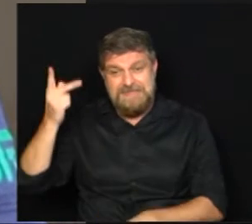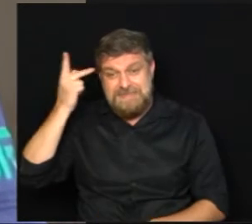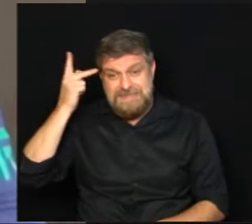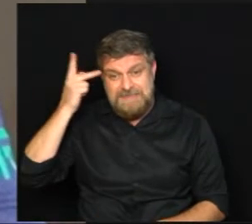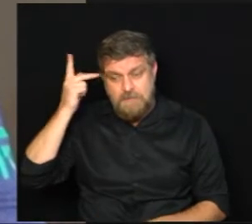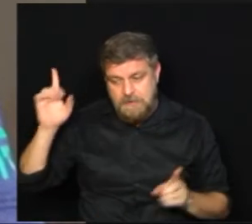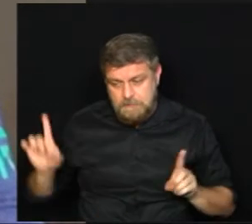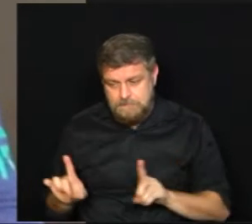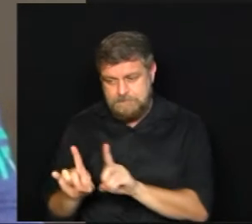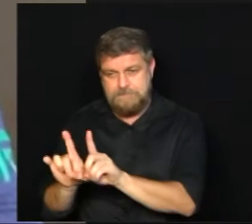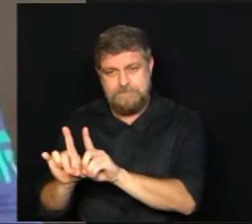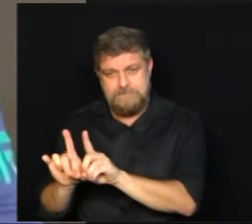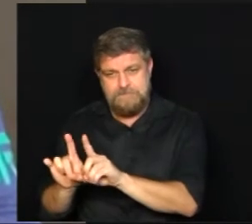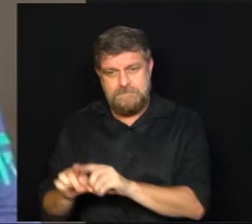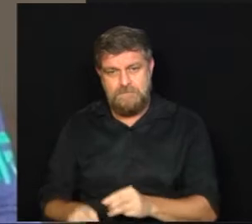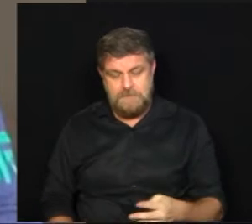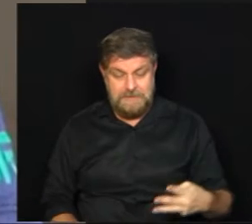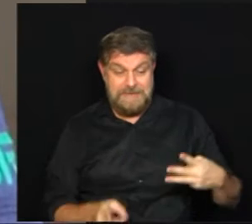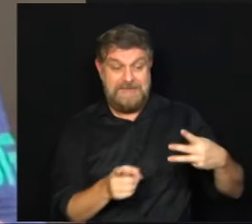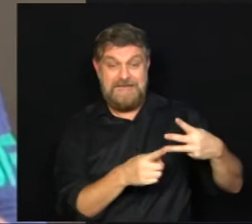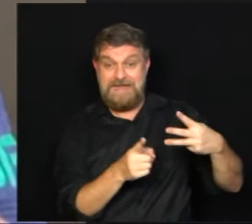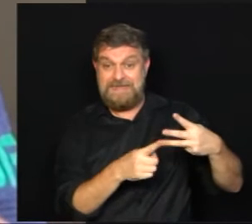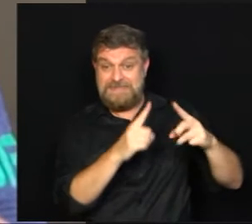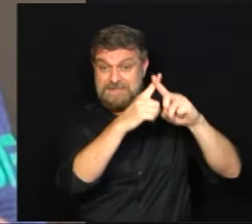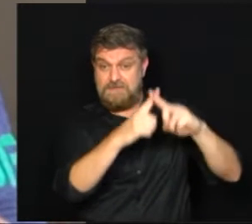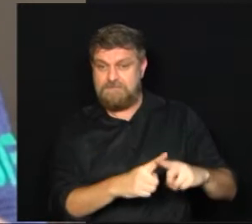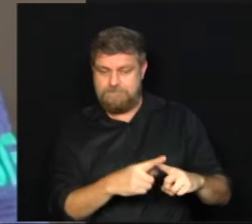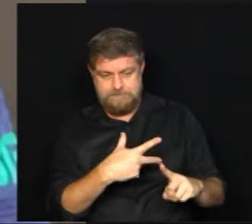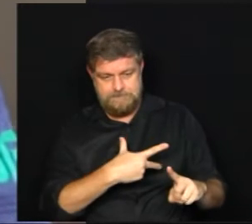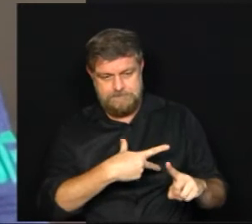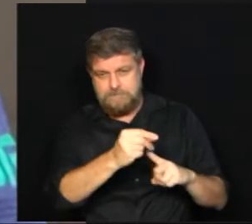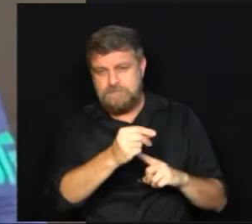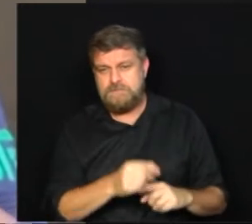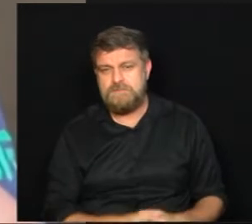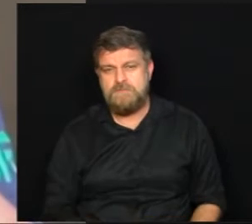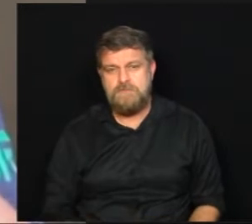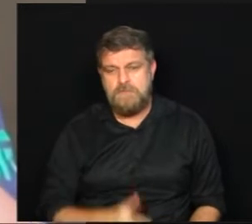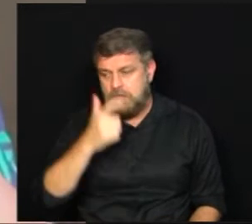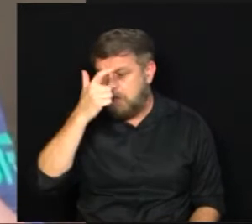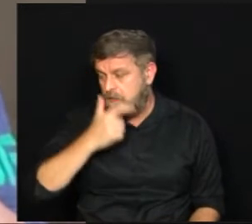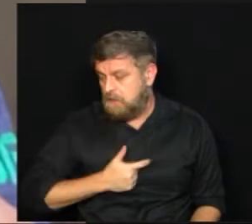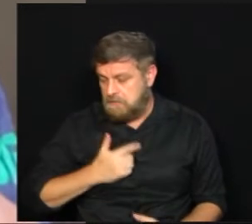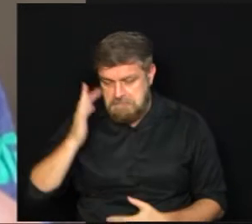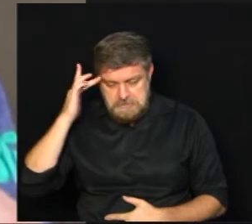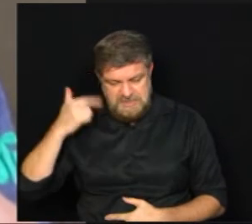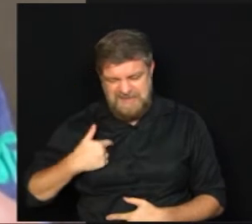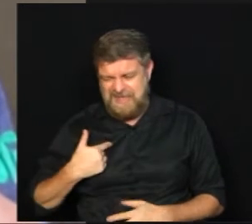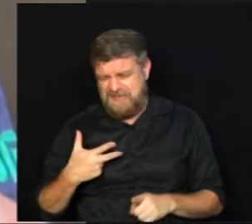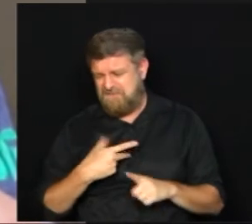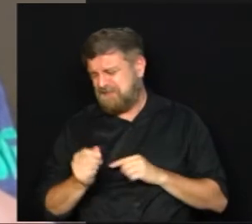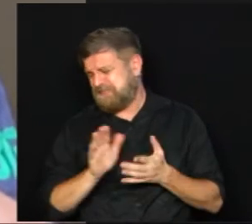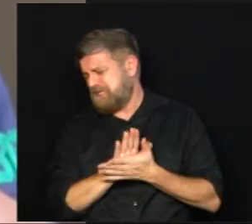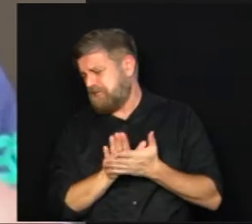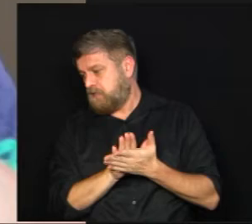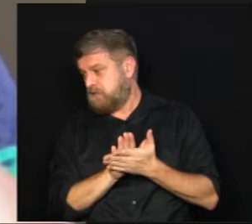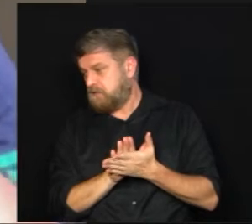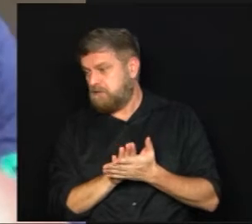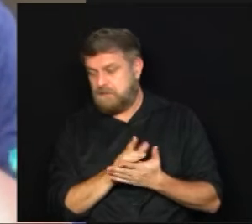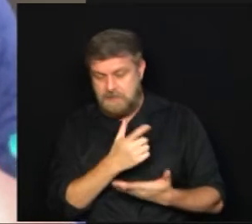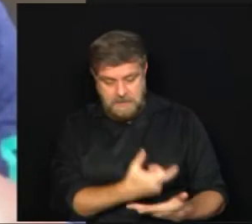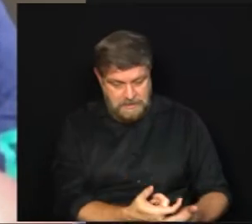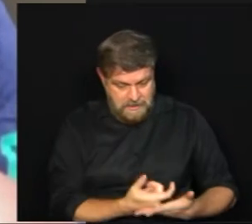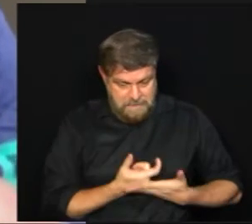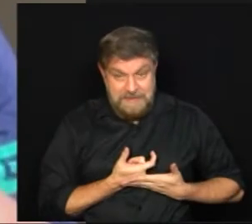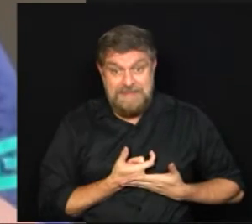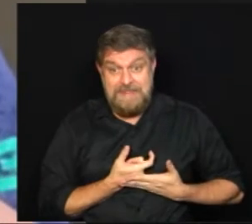Paulo. Uhum. E fiquei em 3º lugar na competição, que eu fui sem nenhuma expectativa de medalha. Tá. Eu consegui